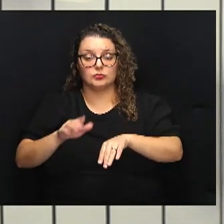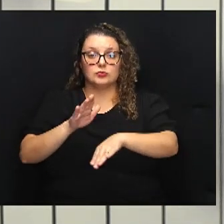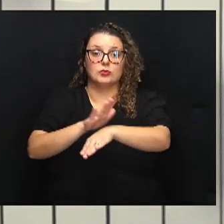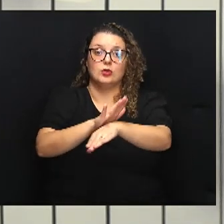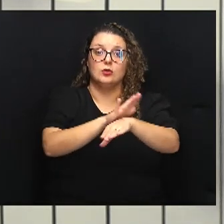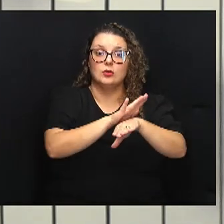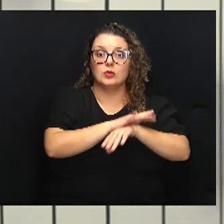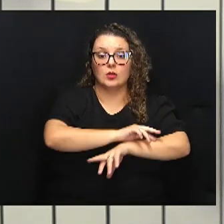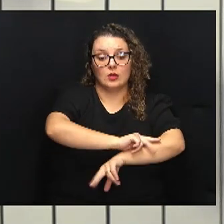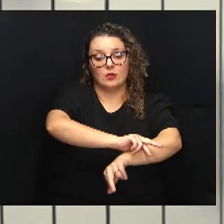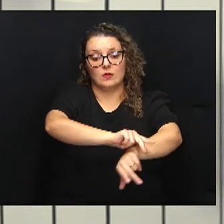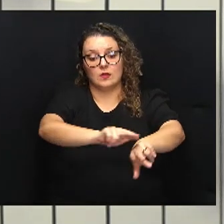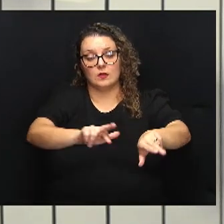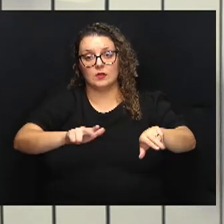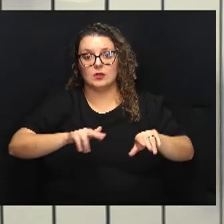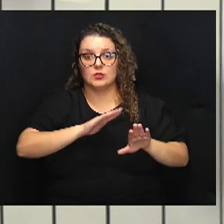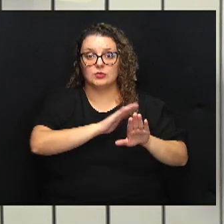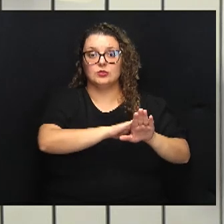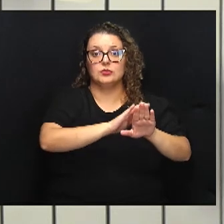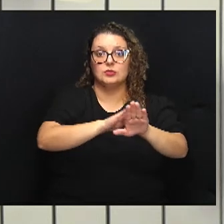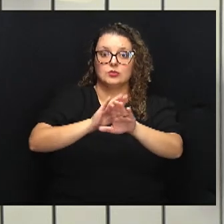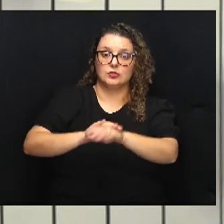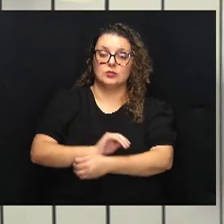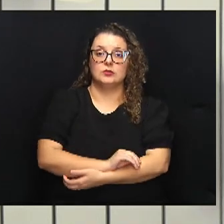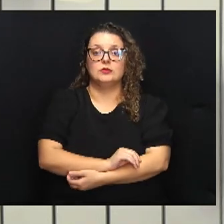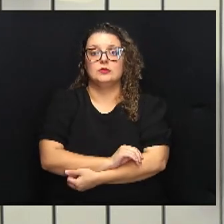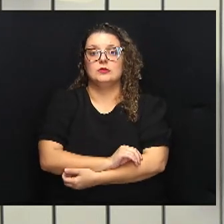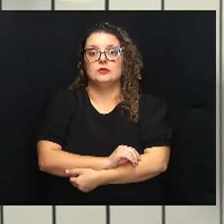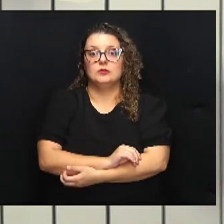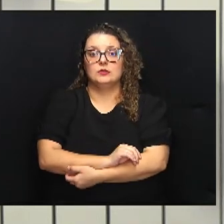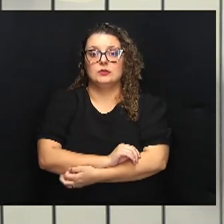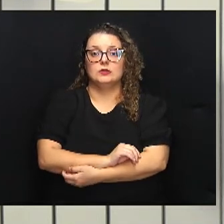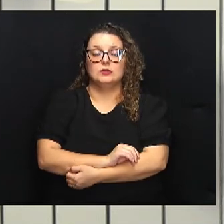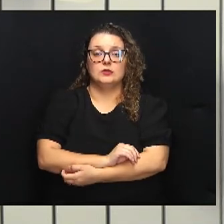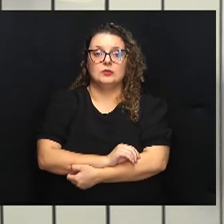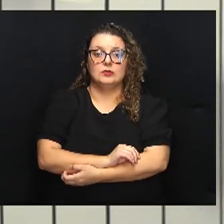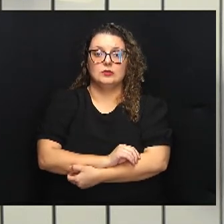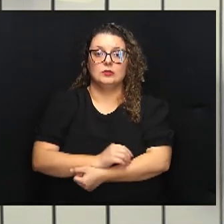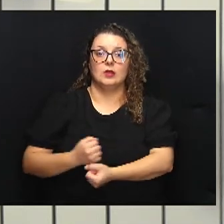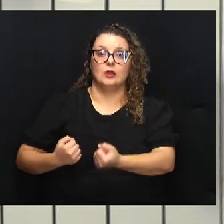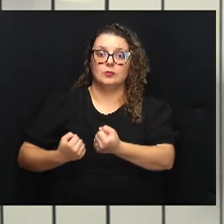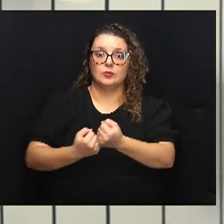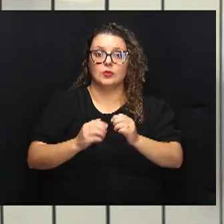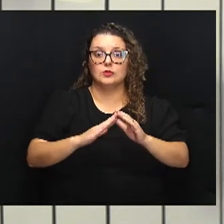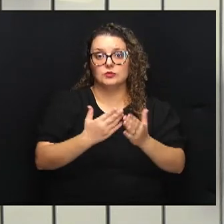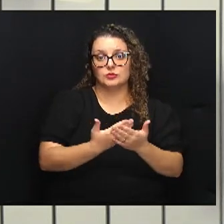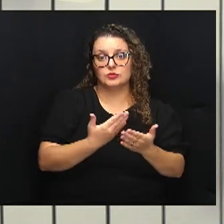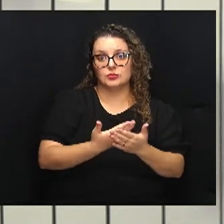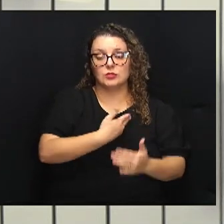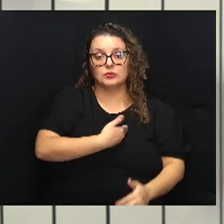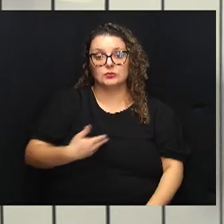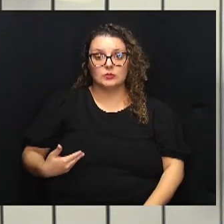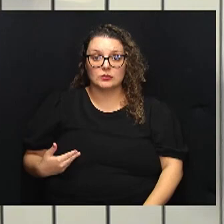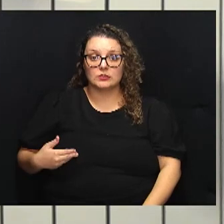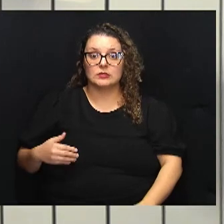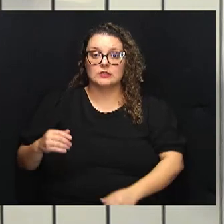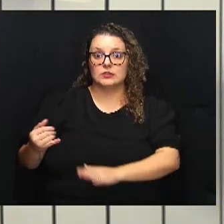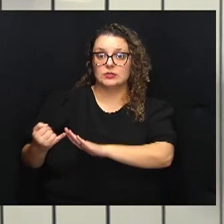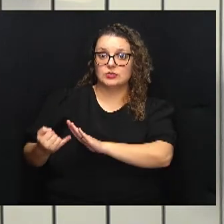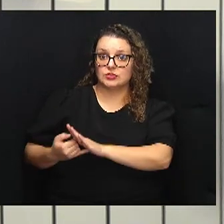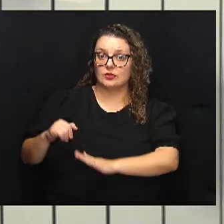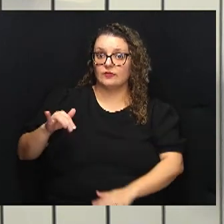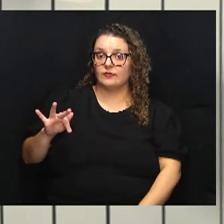com diversas ações, como o apoio às atividades com escolas públicas e entidades filantrópicas,